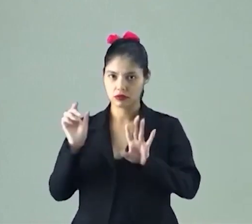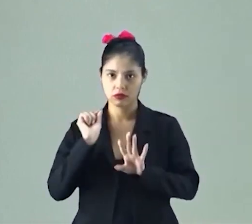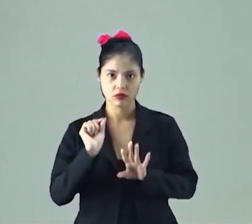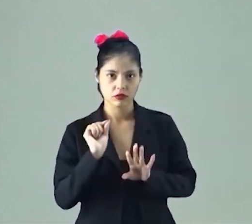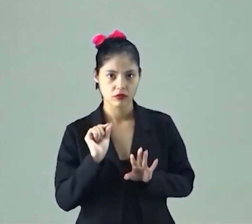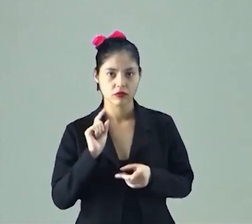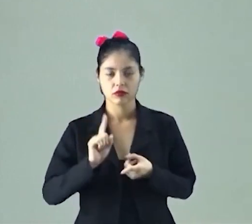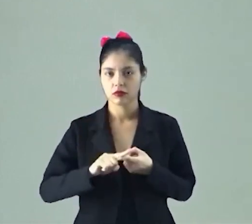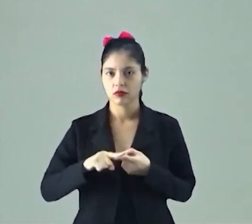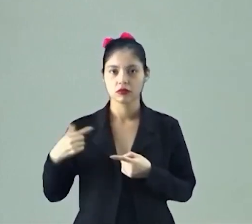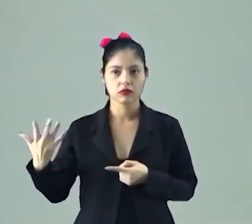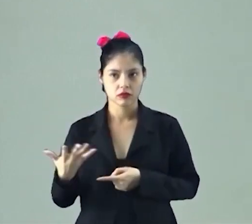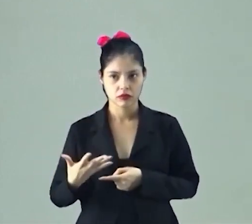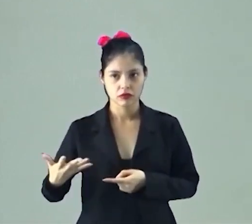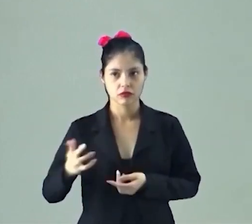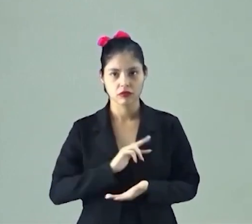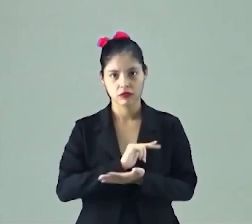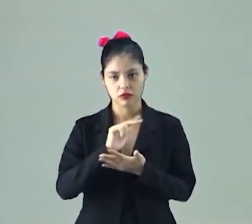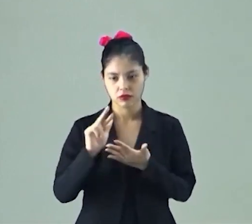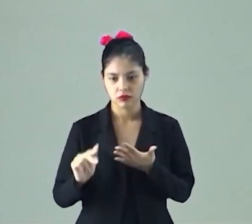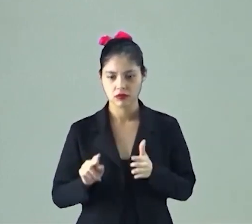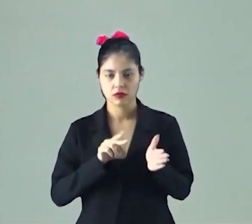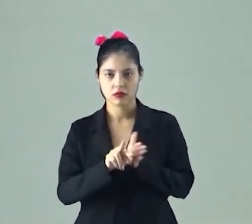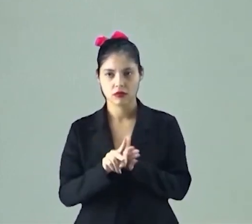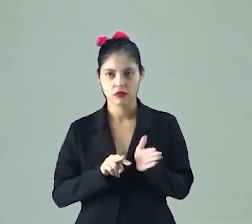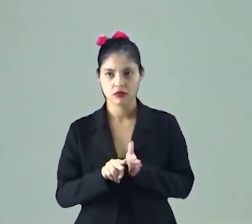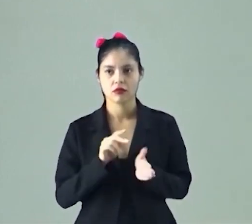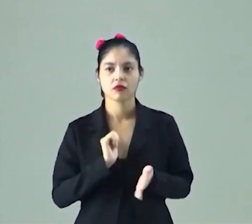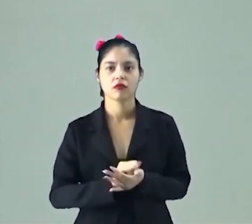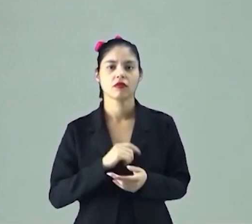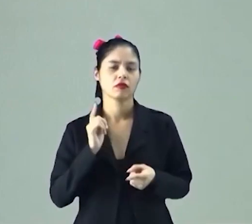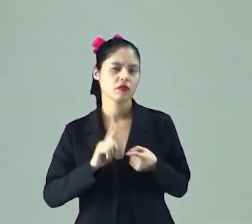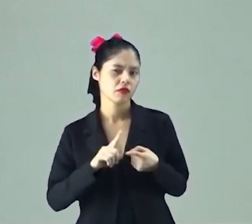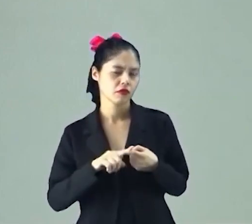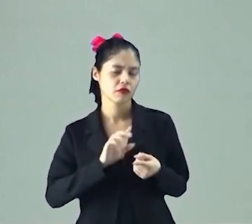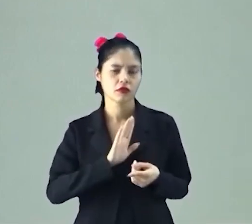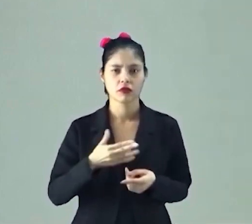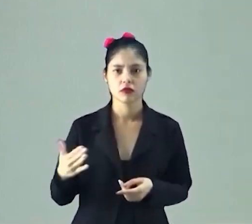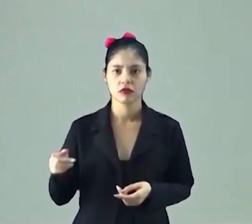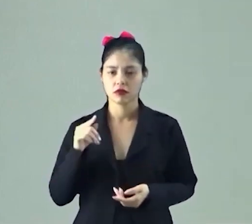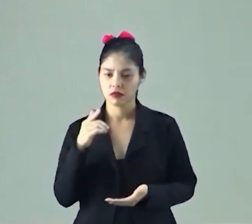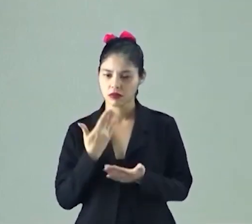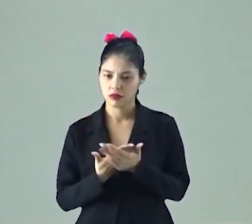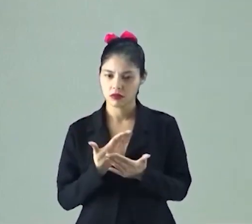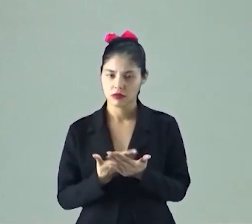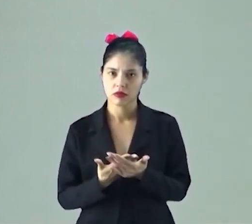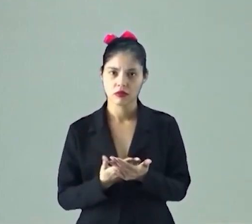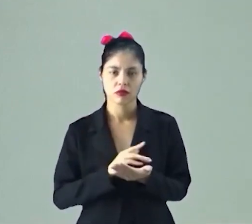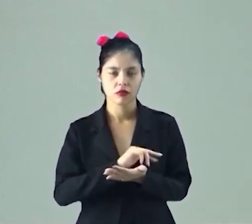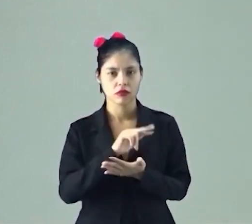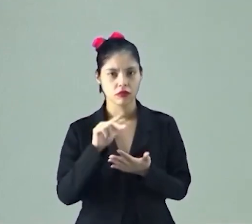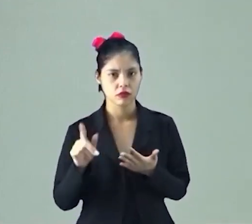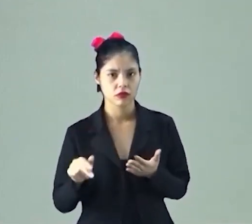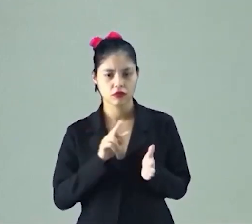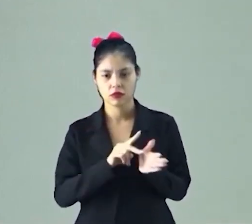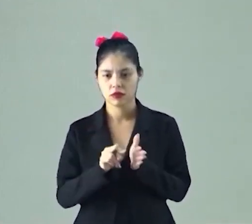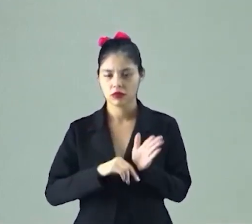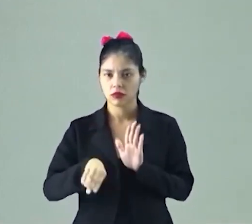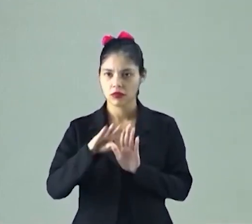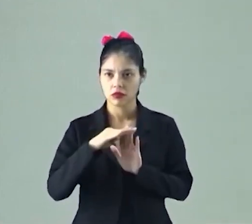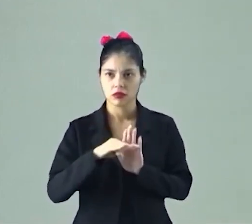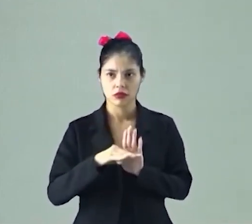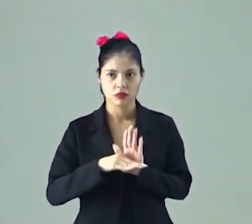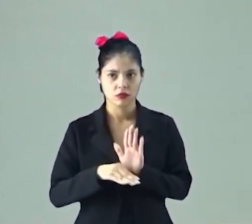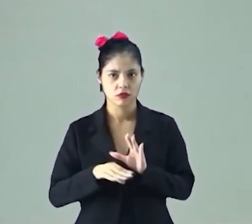porque isso é a base da diversidade biológica. Porque quando você vai estudar diversidade biológica e classificação dos